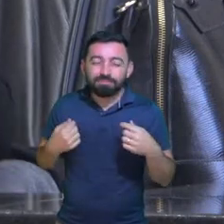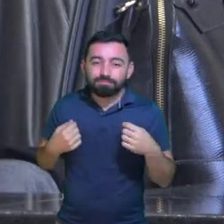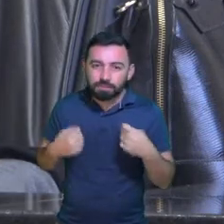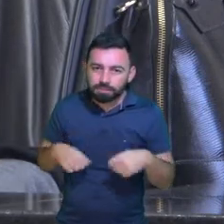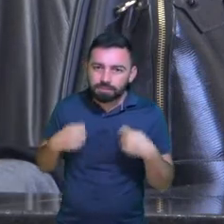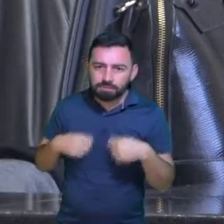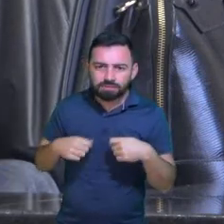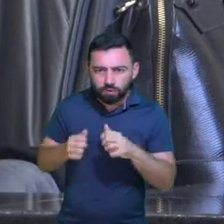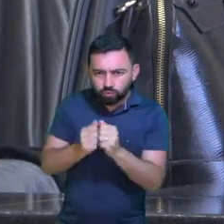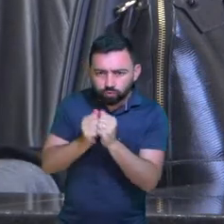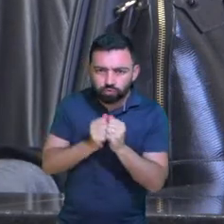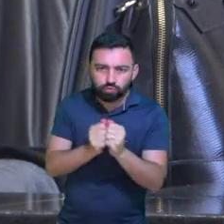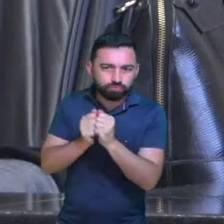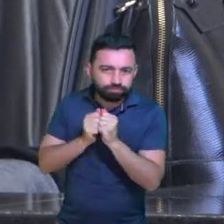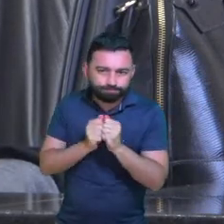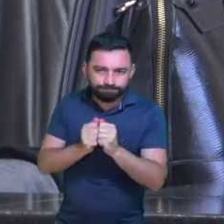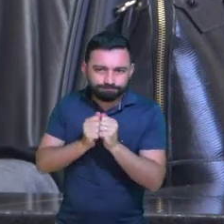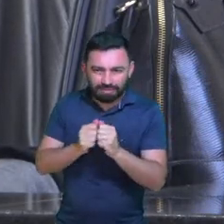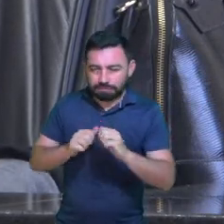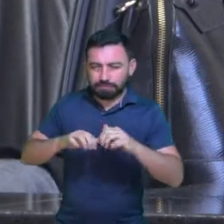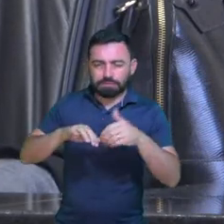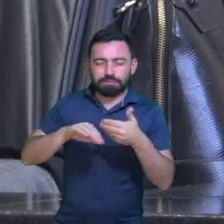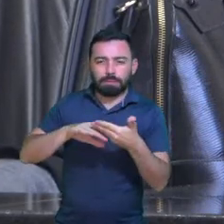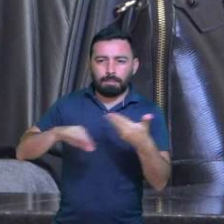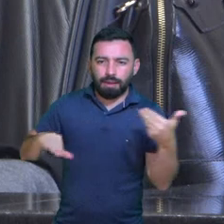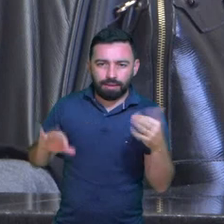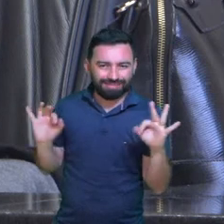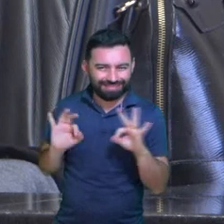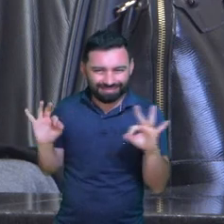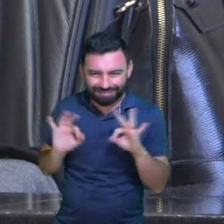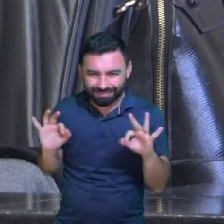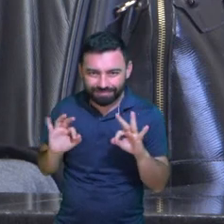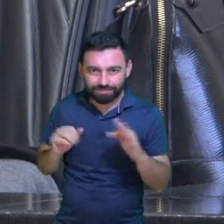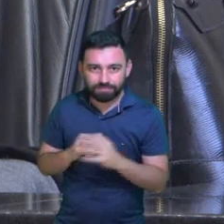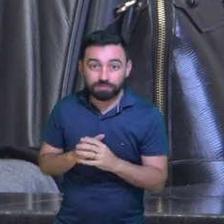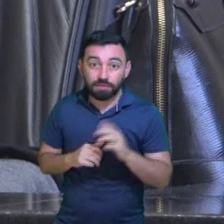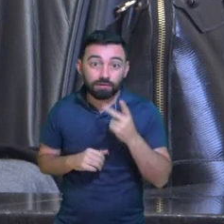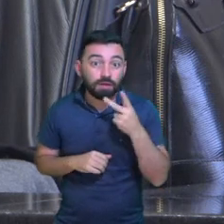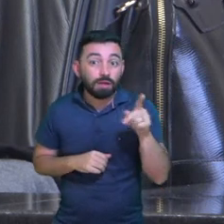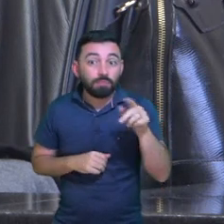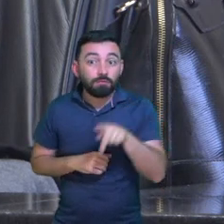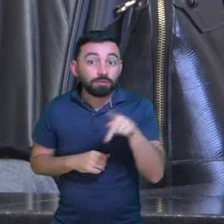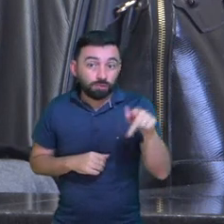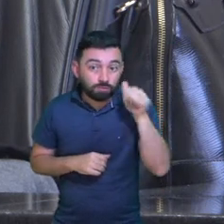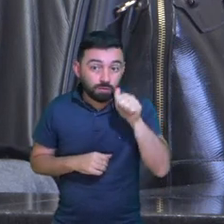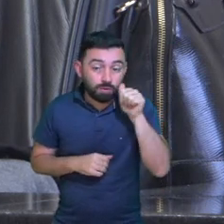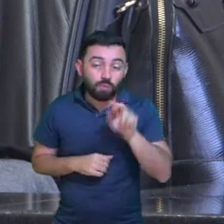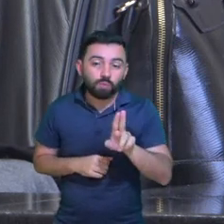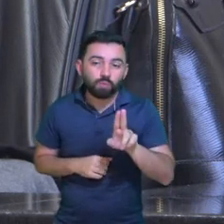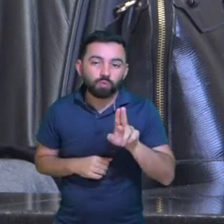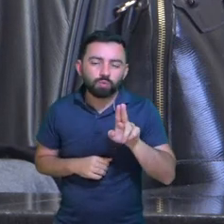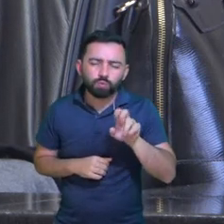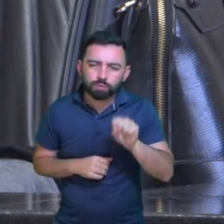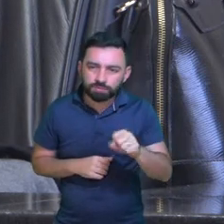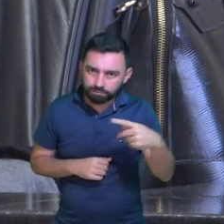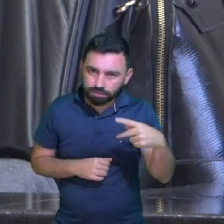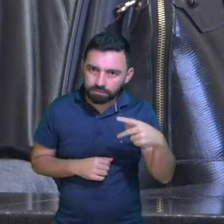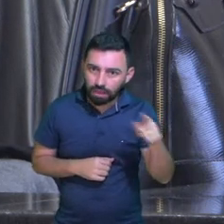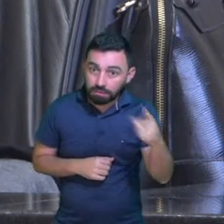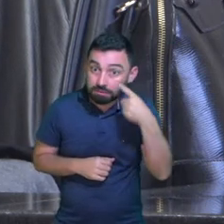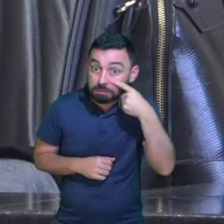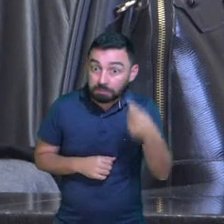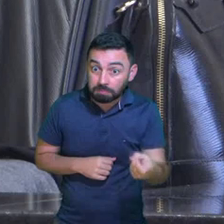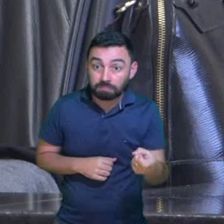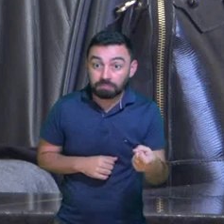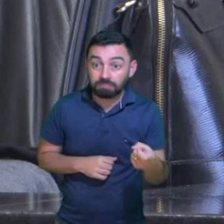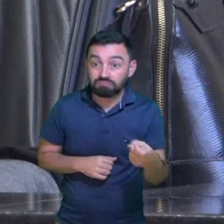pulsar junto não tem que ser separado hoje de manhã achei que a fala da professora da USP muito interessante porque